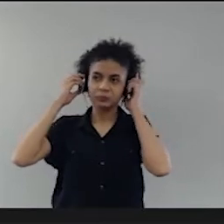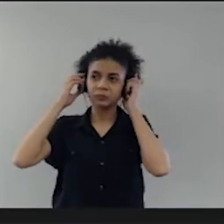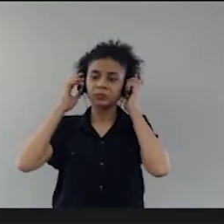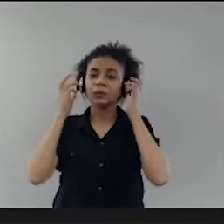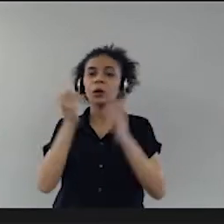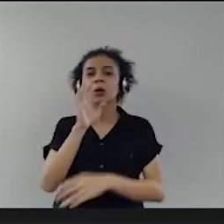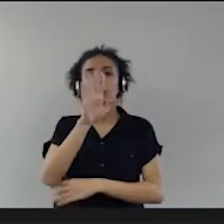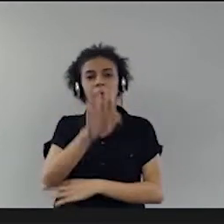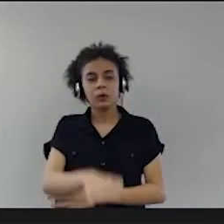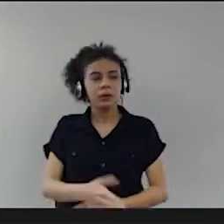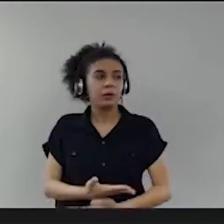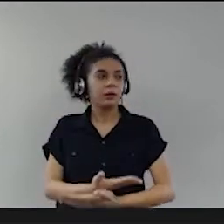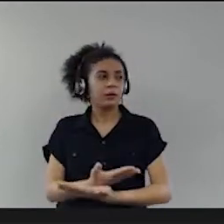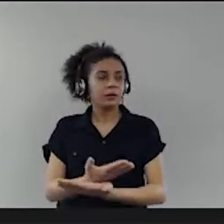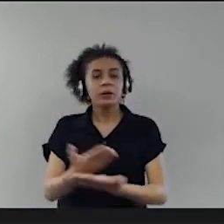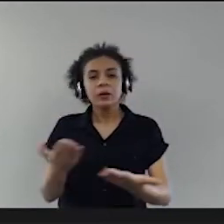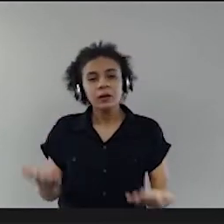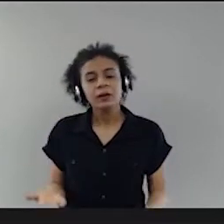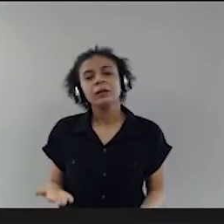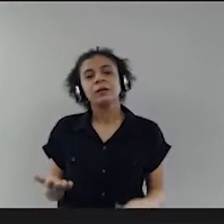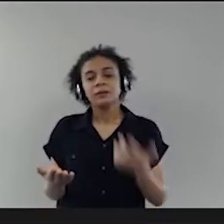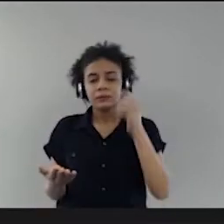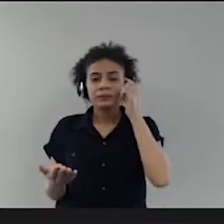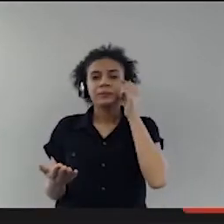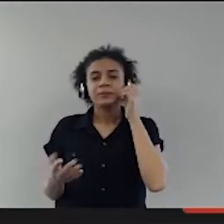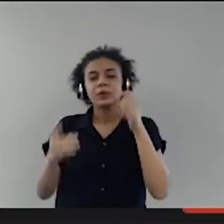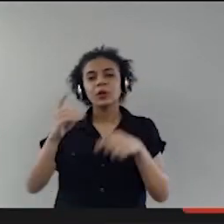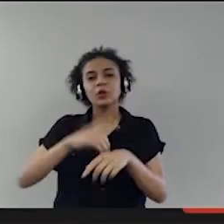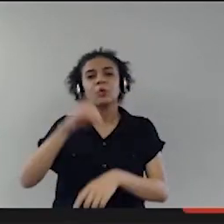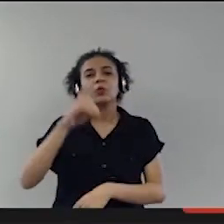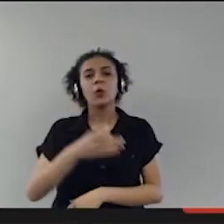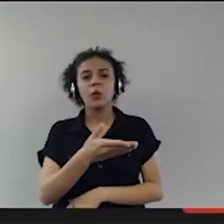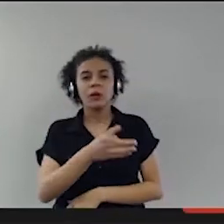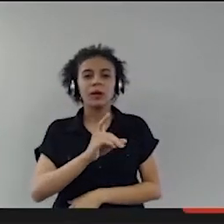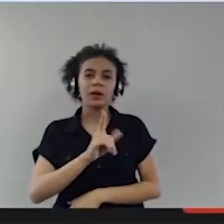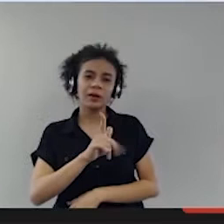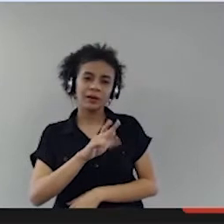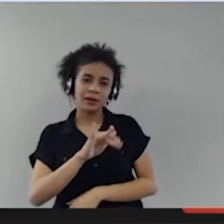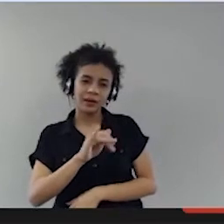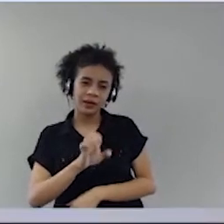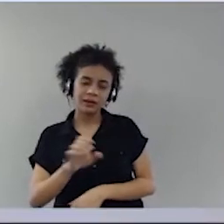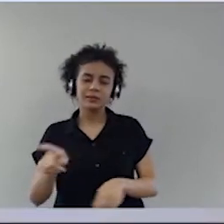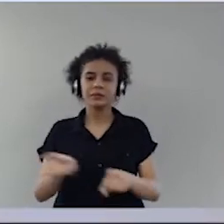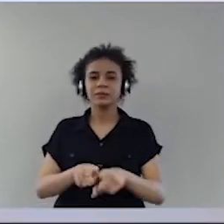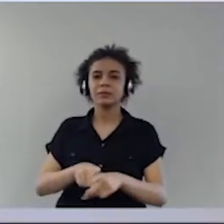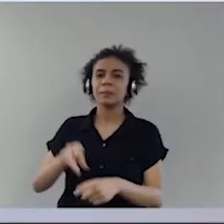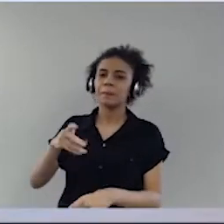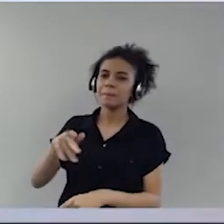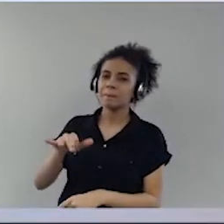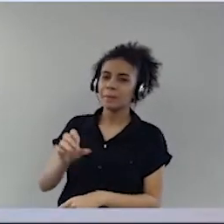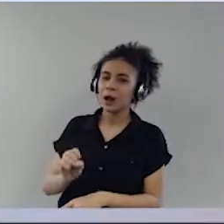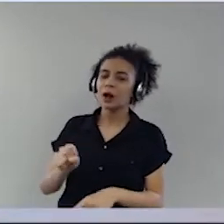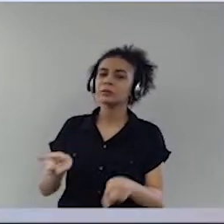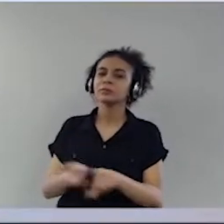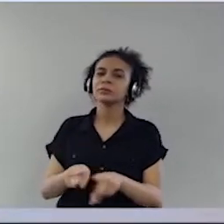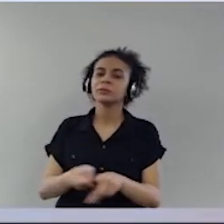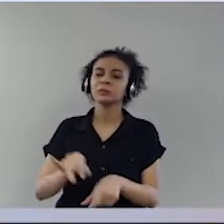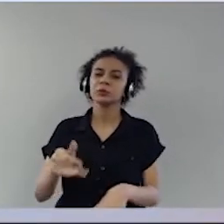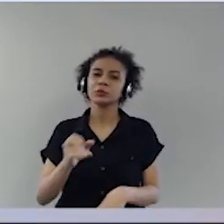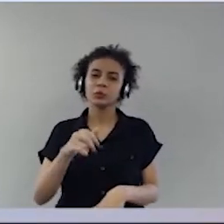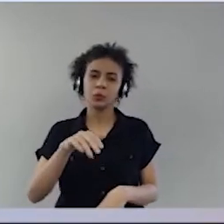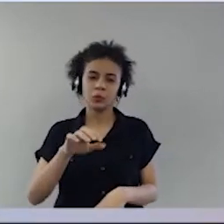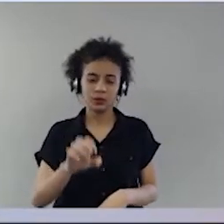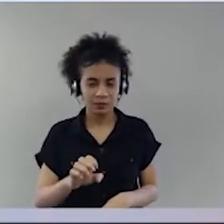Boa tarde a todos. Cumprimentar a doutora Grace, doutor Marcos Costa, doutor Jones